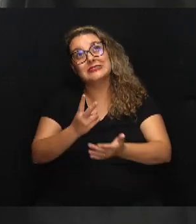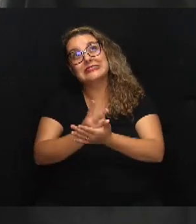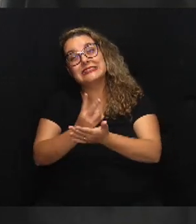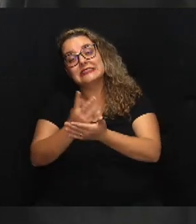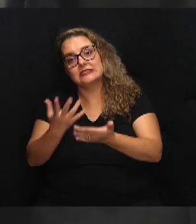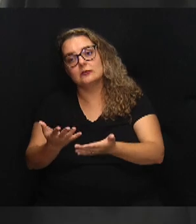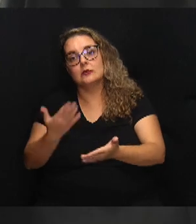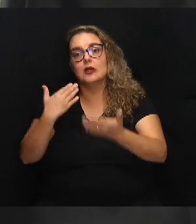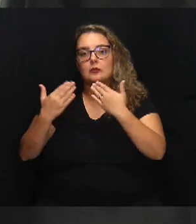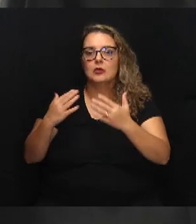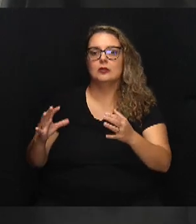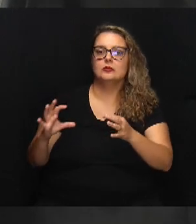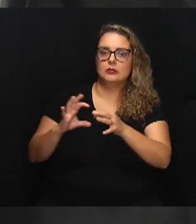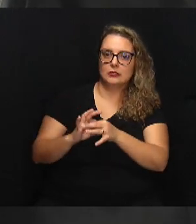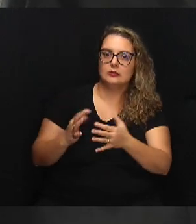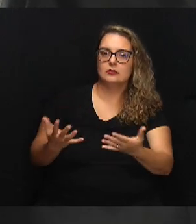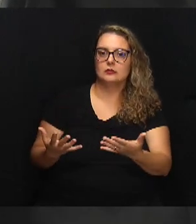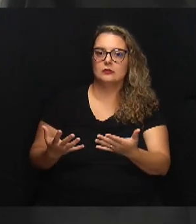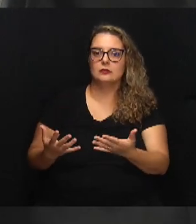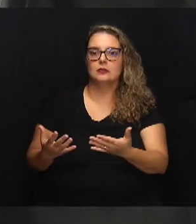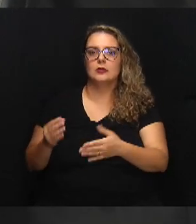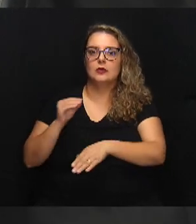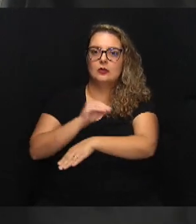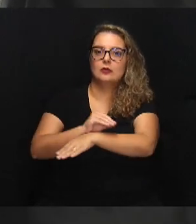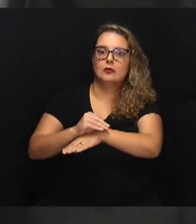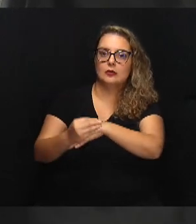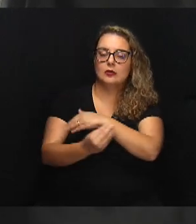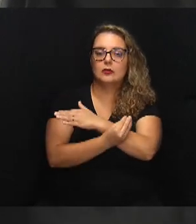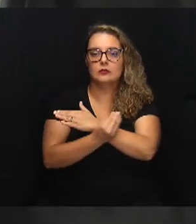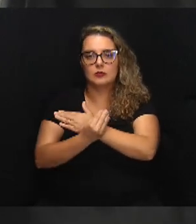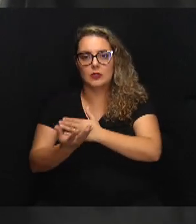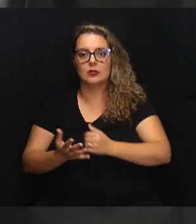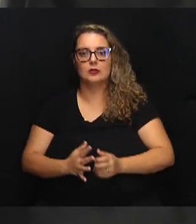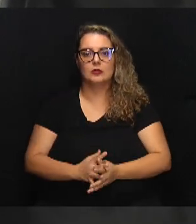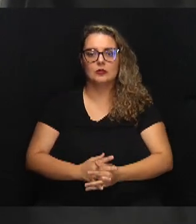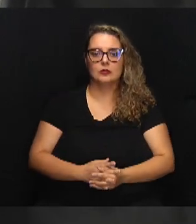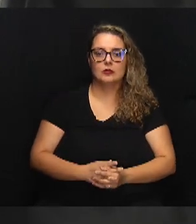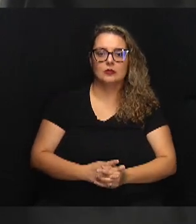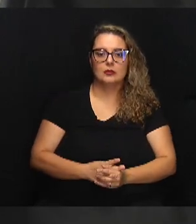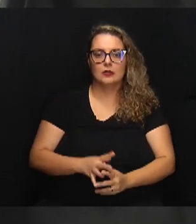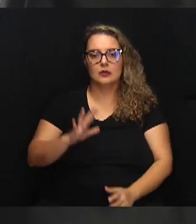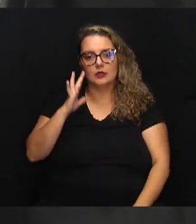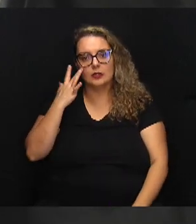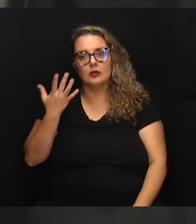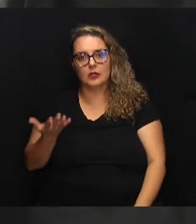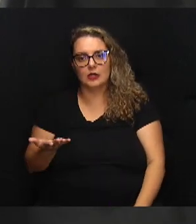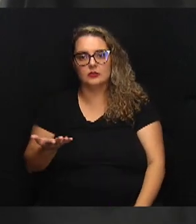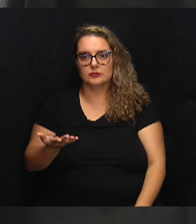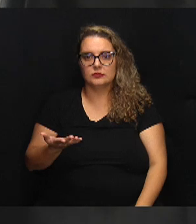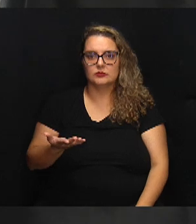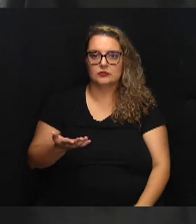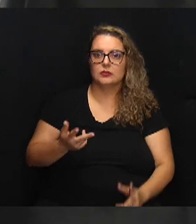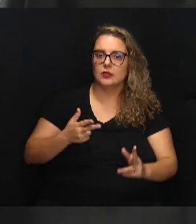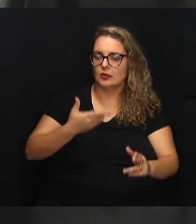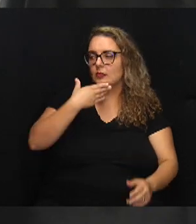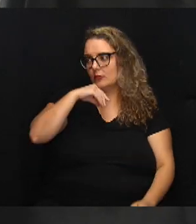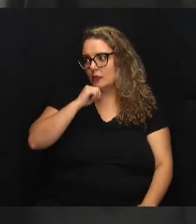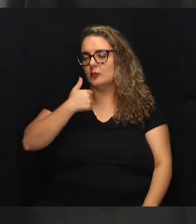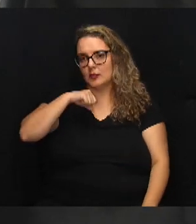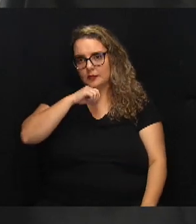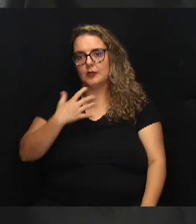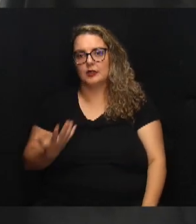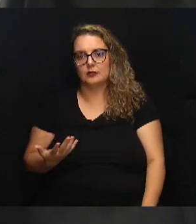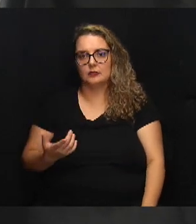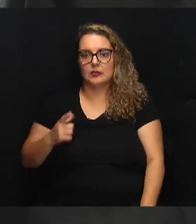gente se conecta muito, né? A gente se cuida muito um do outro. E acho que é também como os meus pais, né? Mas ter